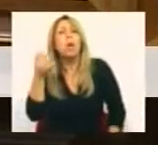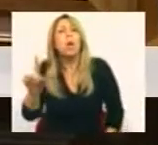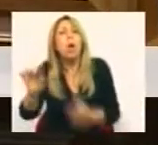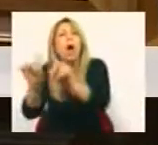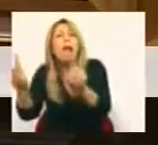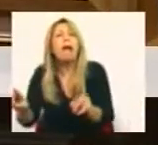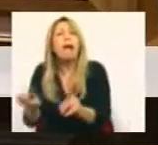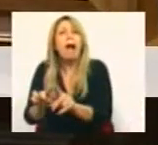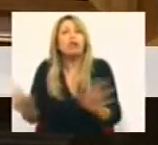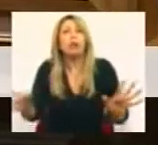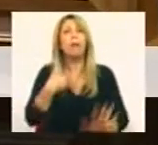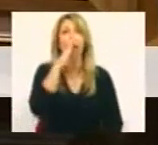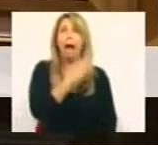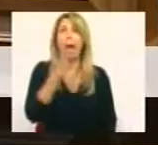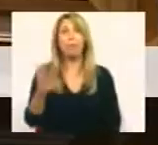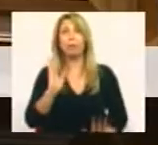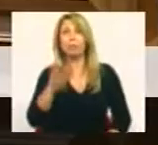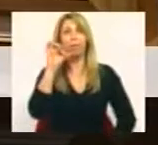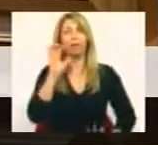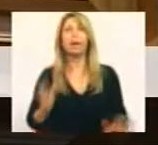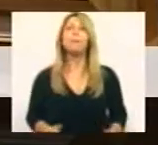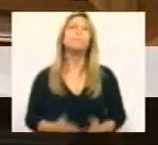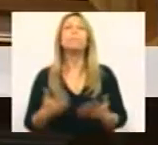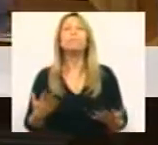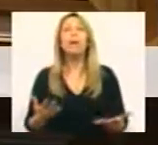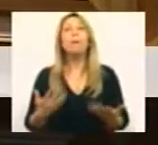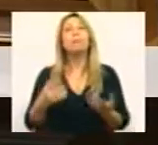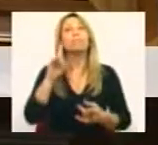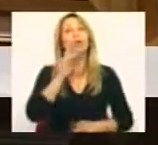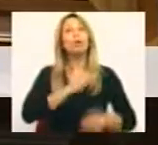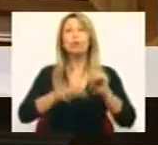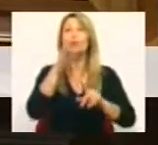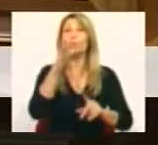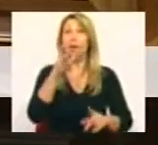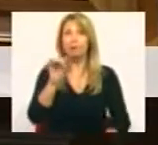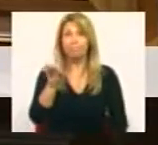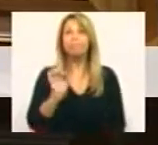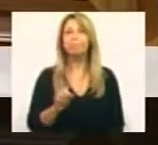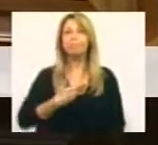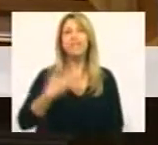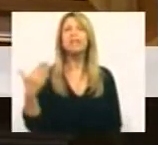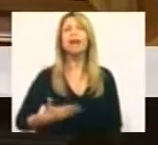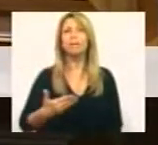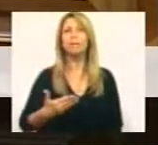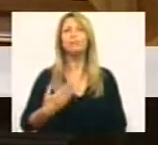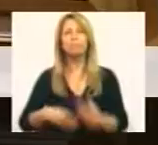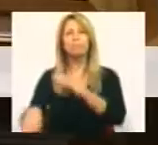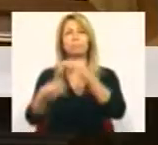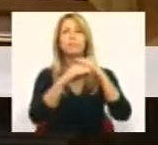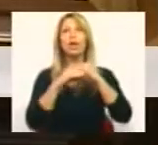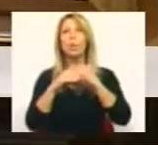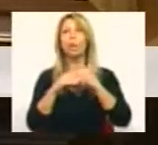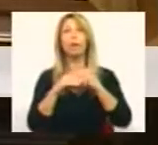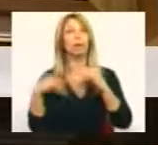senhoras e senhores deputados. Mas, fundamentalmente, é uma questão de direitos, de direito à igualdade que